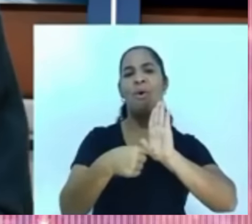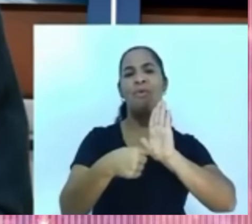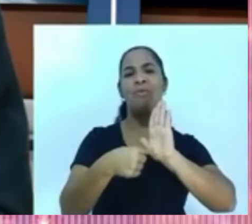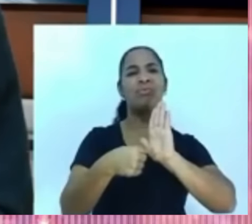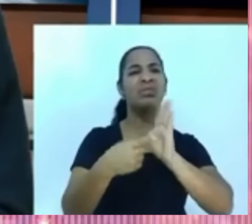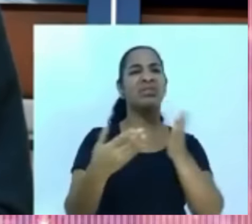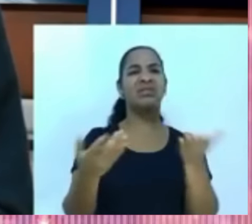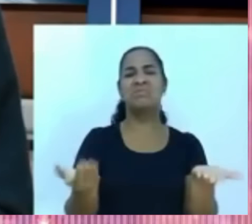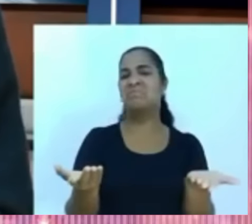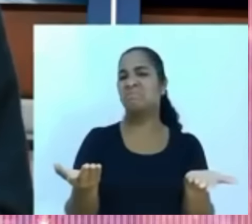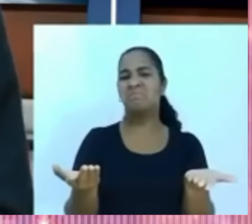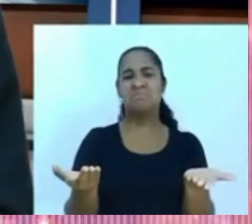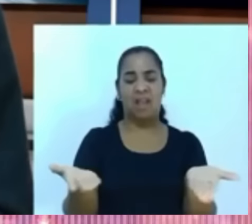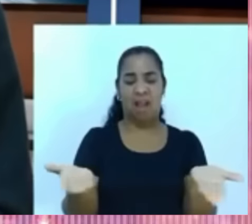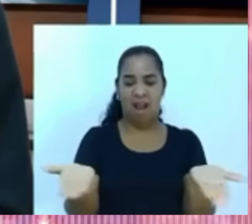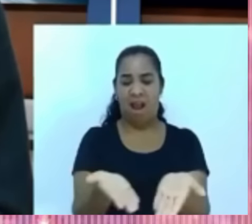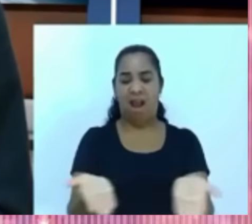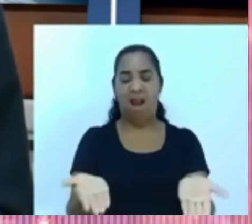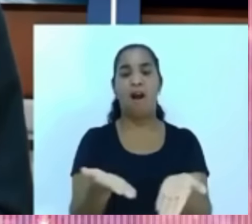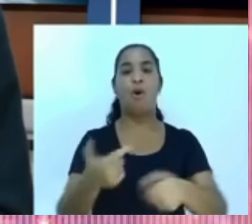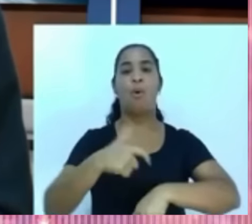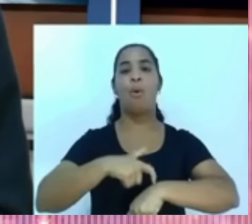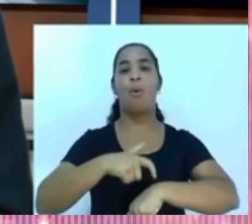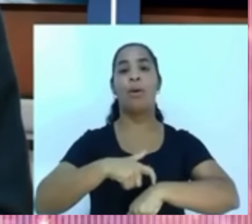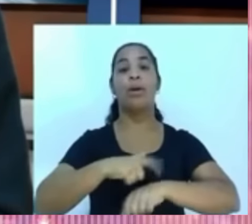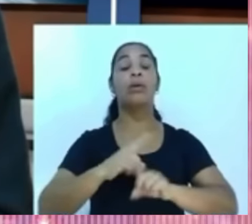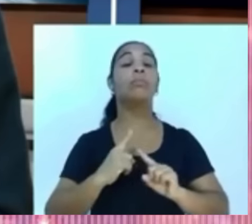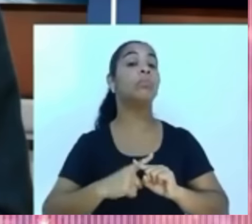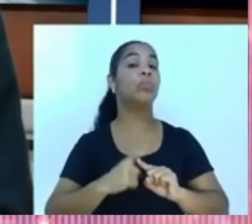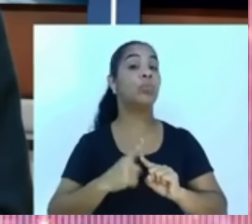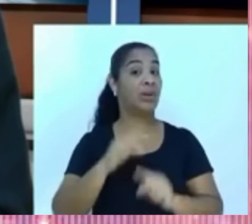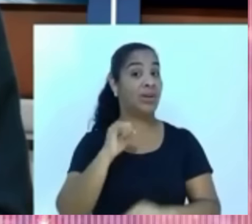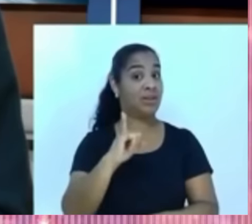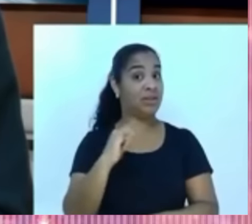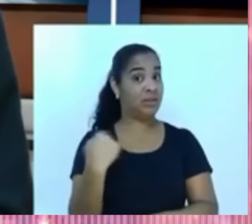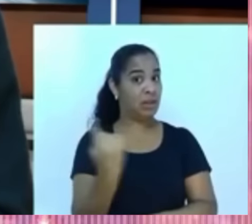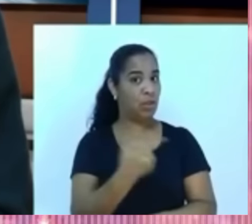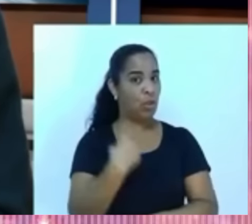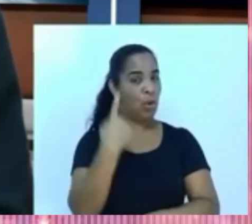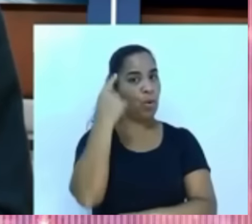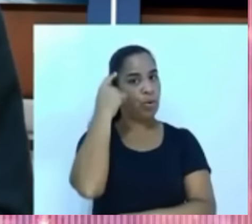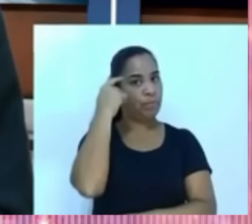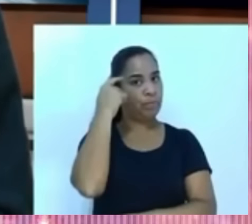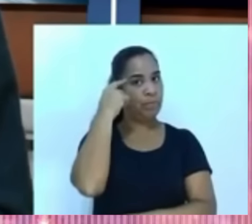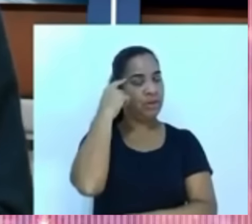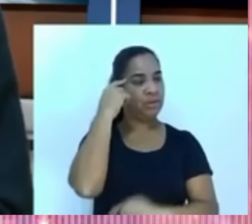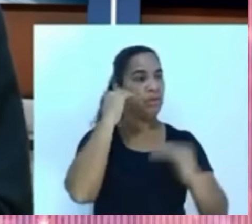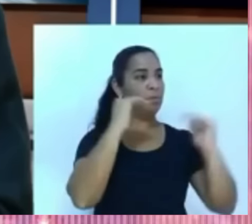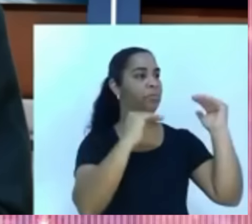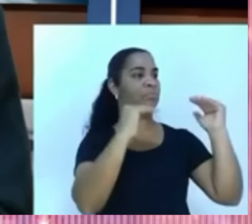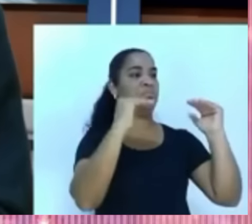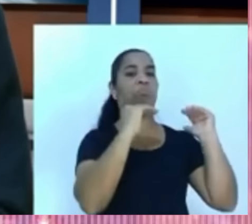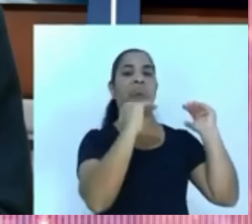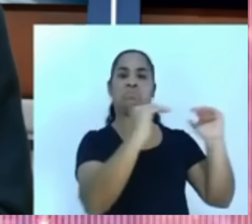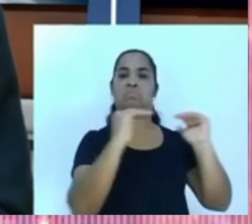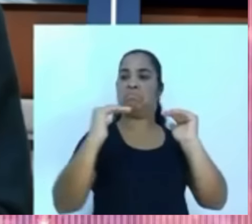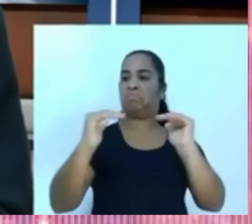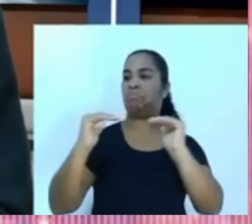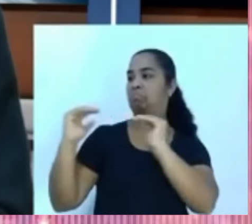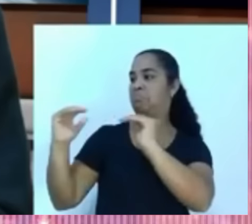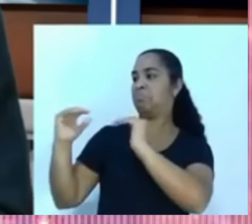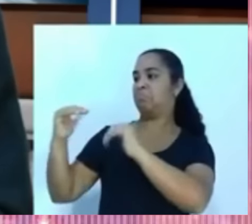imediatista porquanto se nós observarmos a questão das posições humanas são